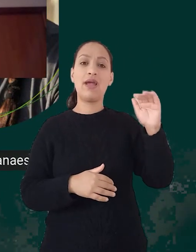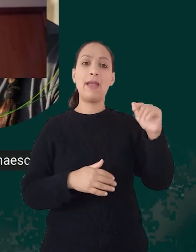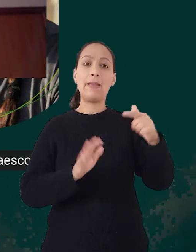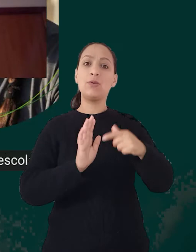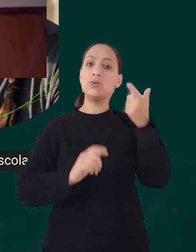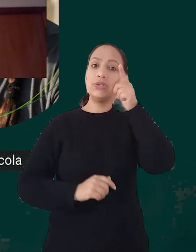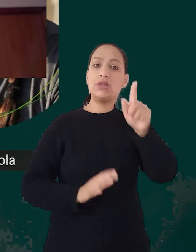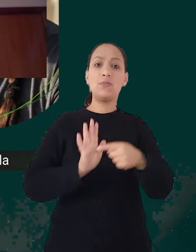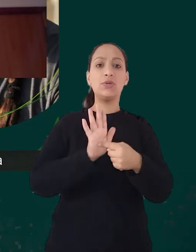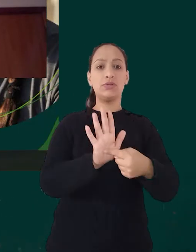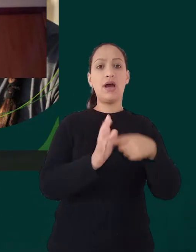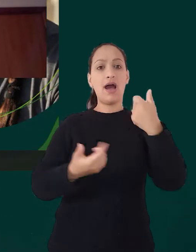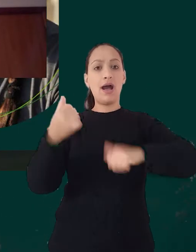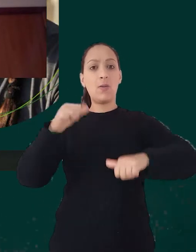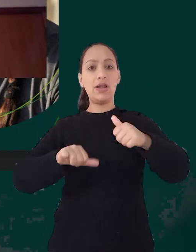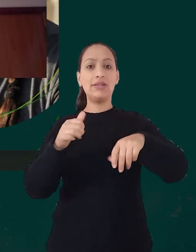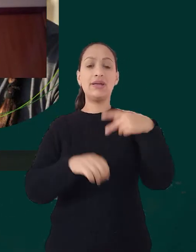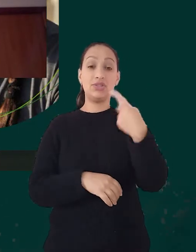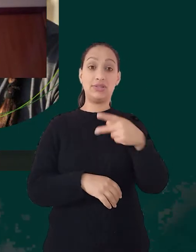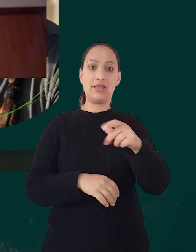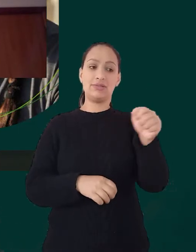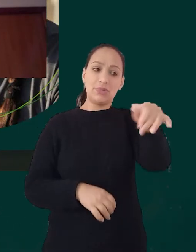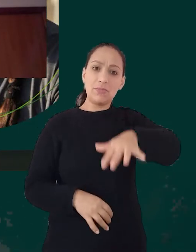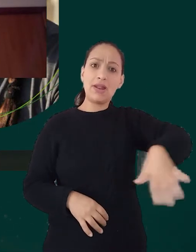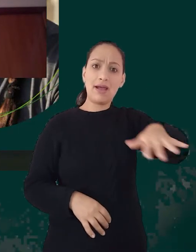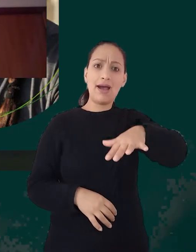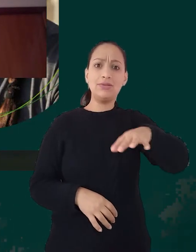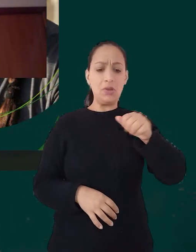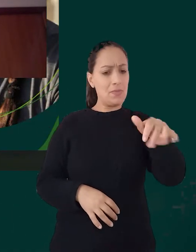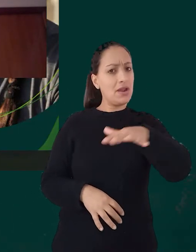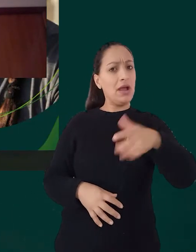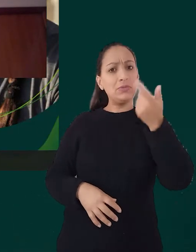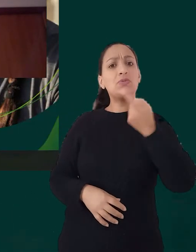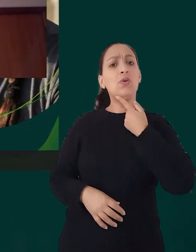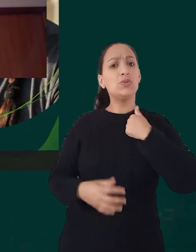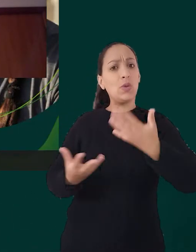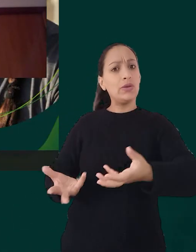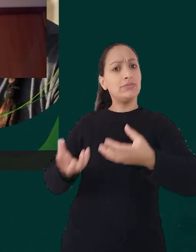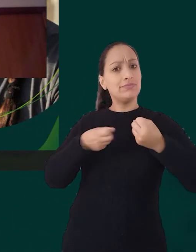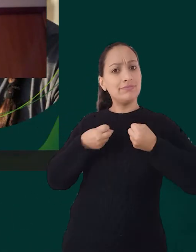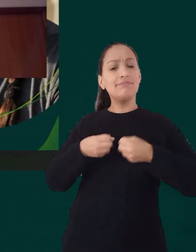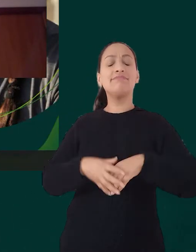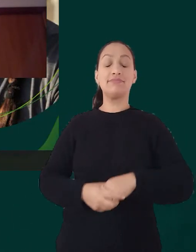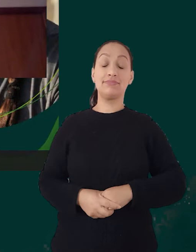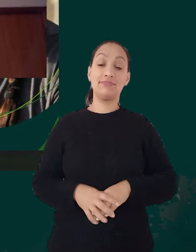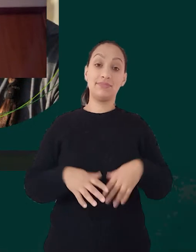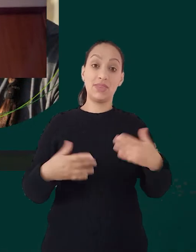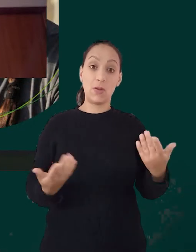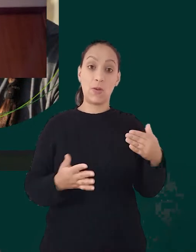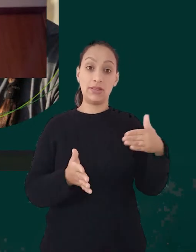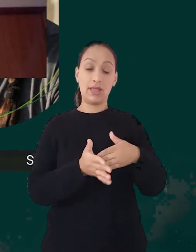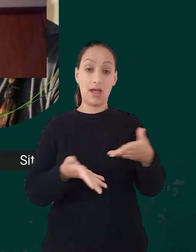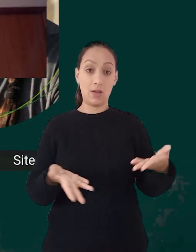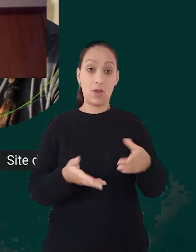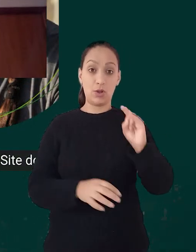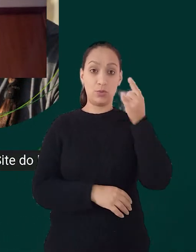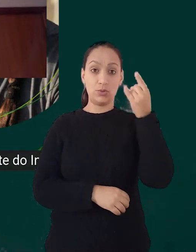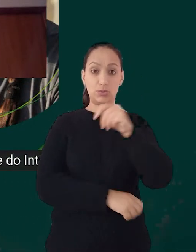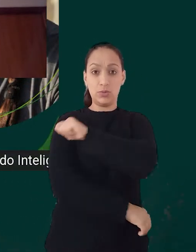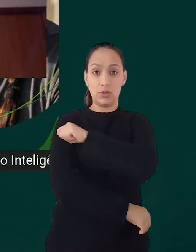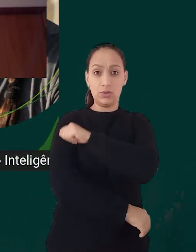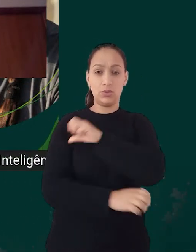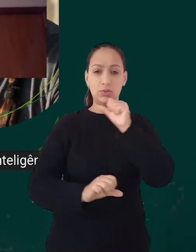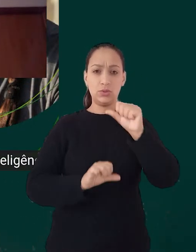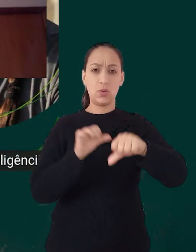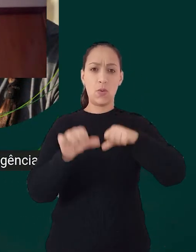a sua qualidade para o mercado, e o mercado absorve muito bem. Então, até o último aluno agora que trocou de empresa